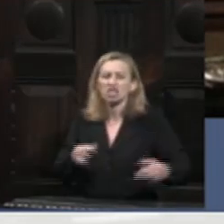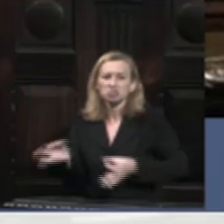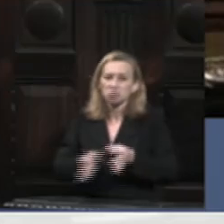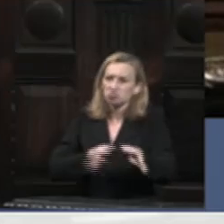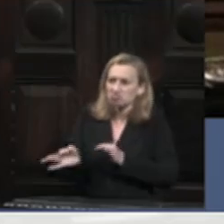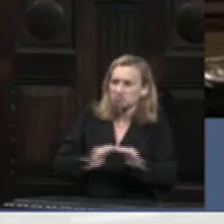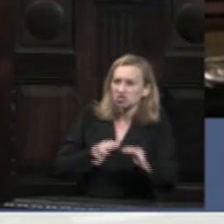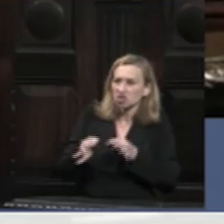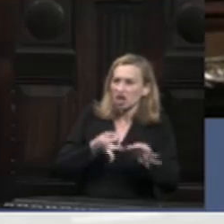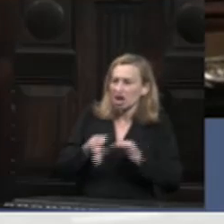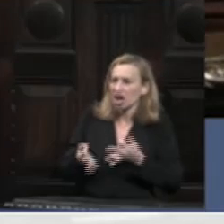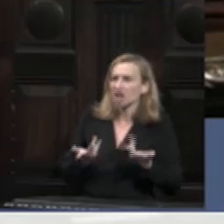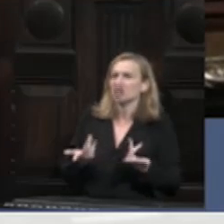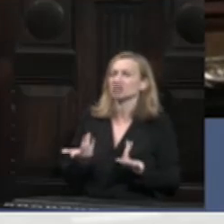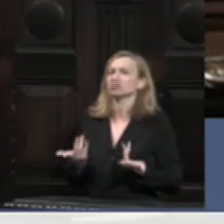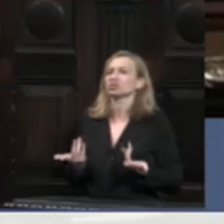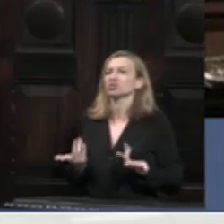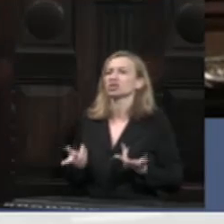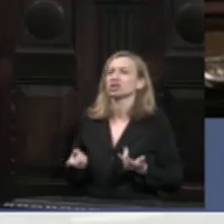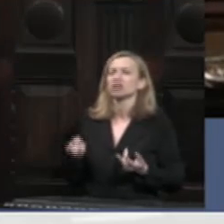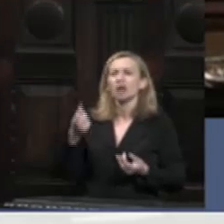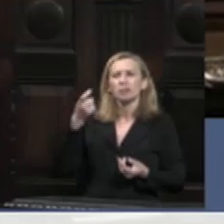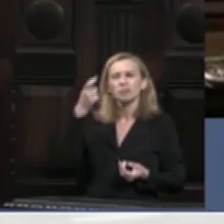que na verdade, rejeitando com